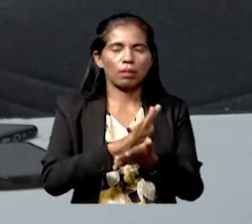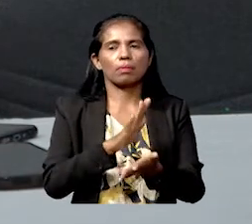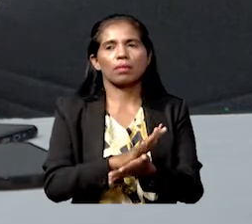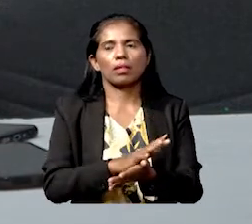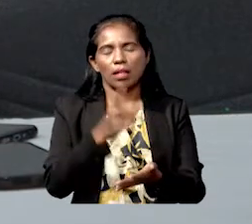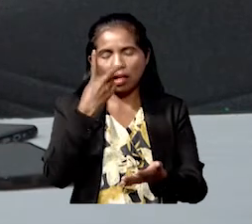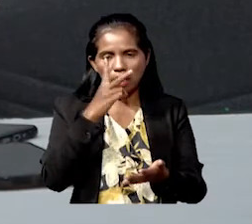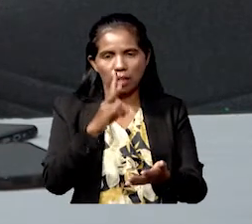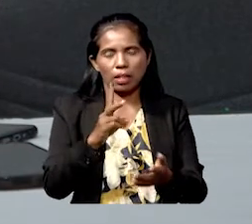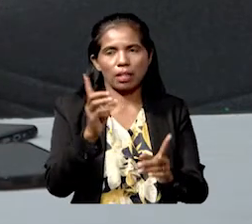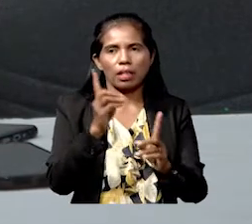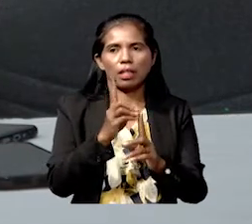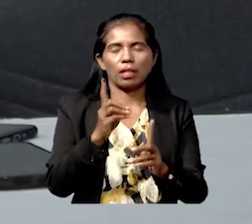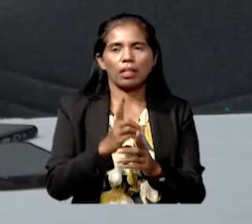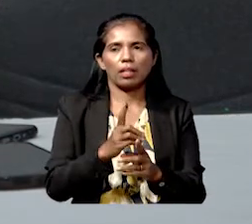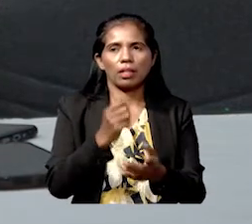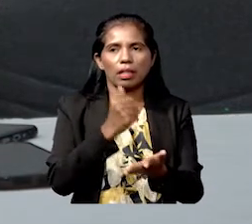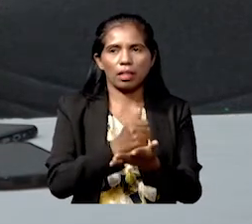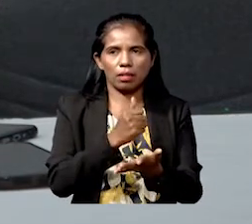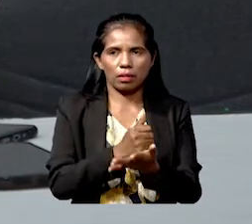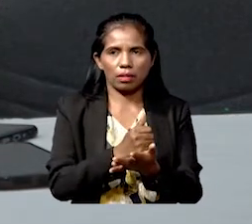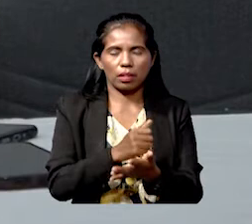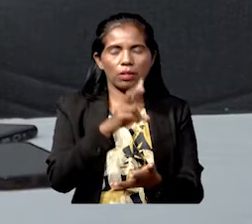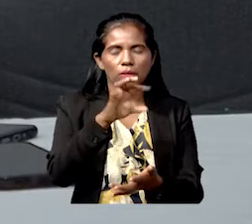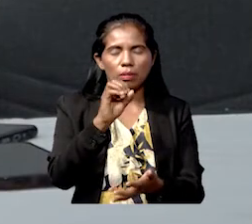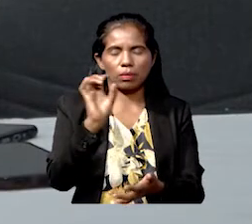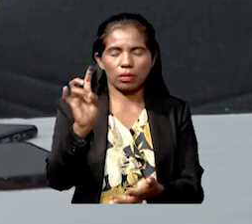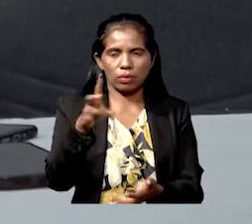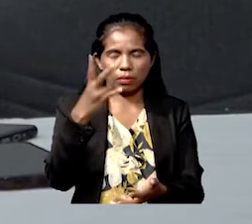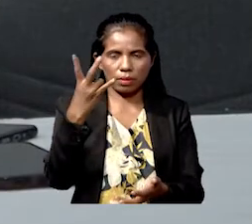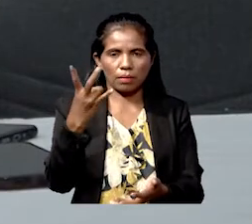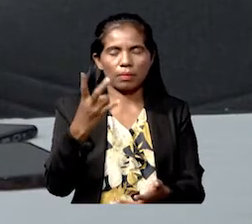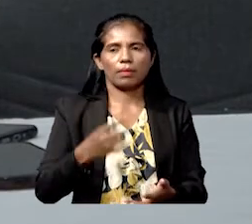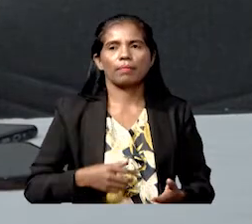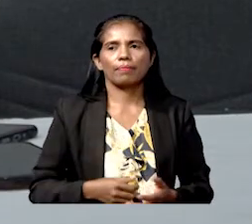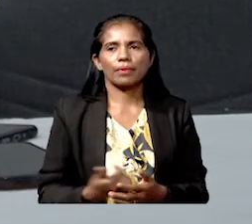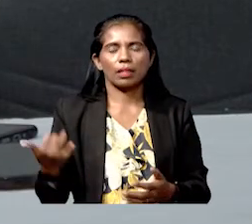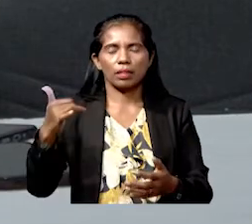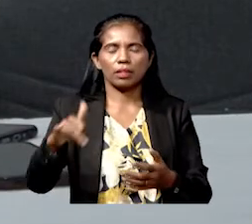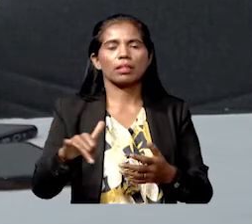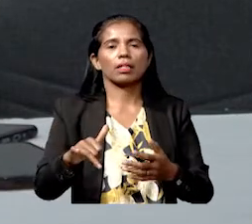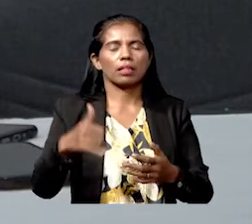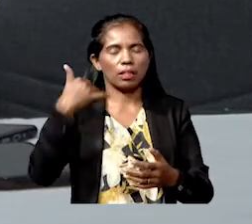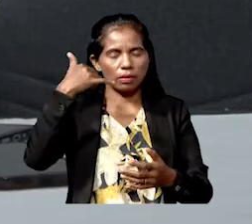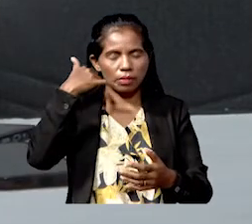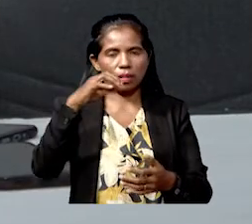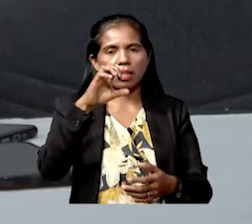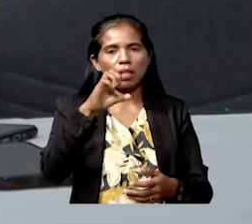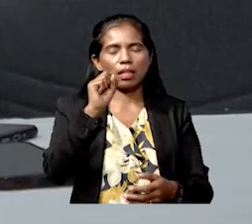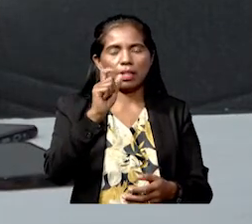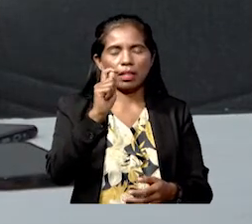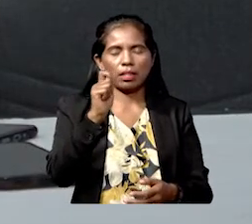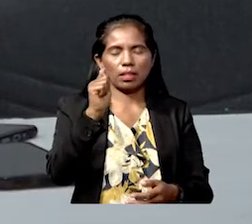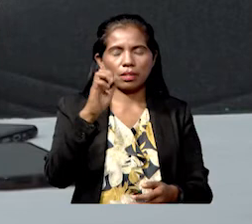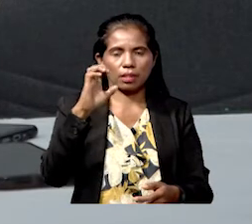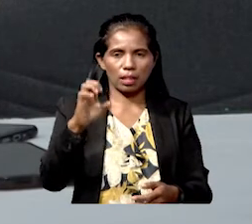haré cataca, boletim carimbo nene, carimbo 2018. Então, Sira comunica que elas vai estar balcão nenhã,